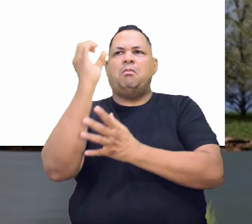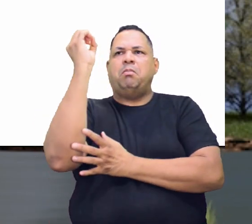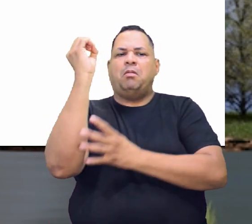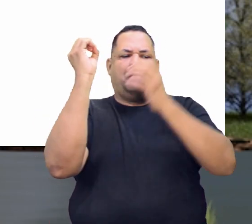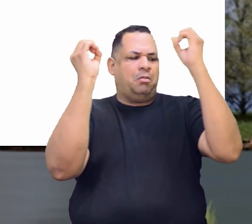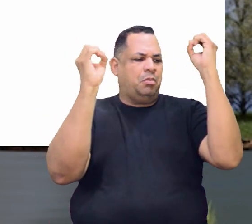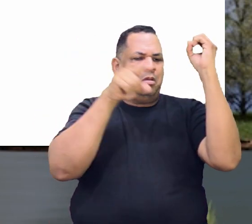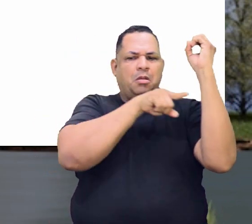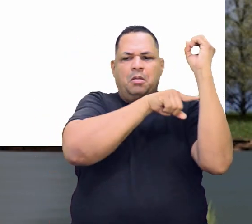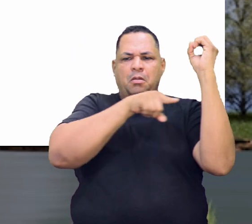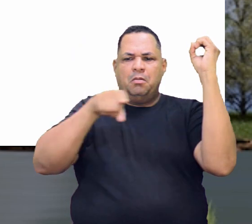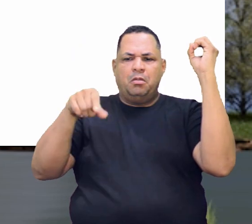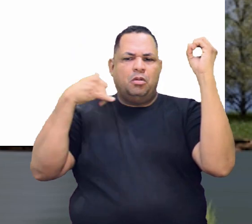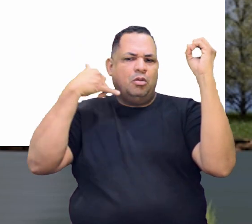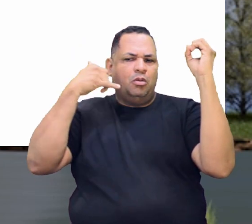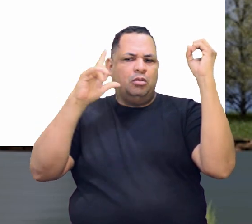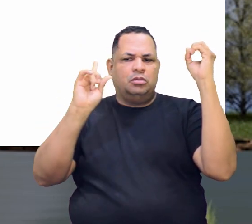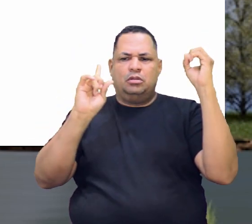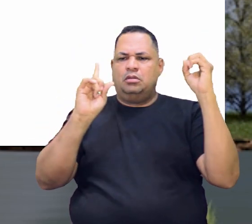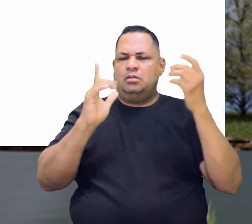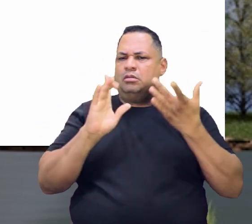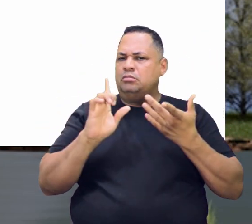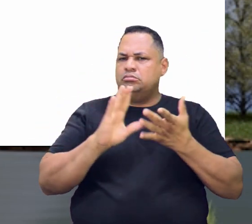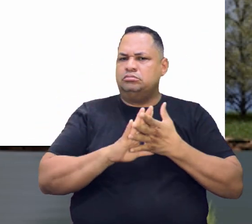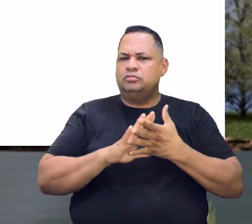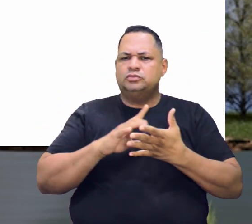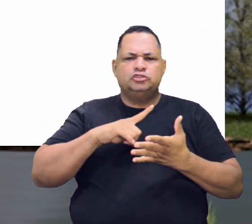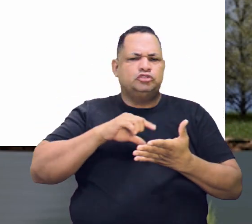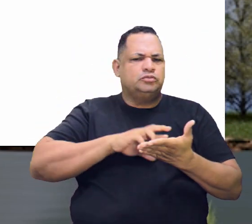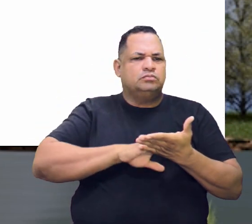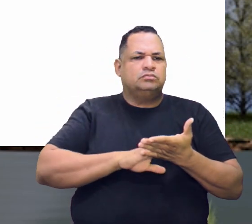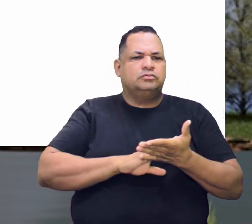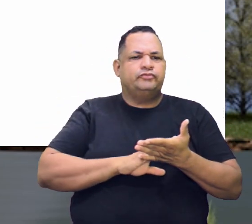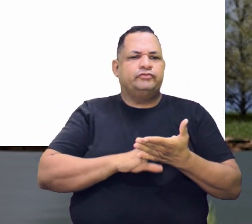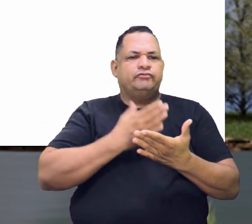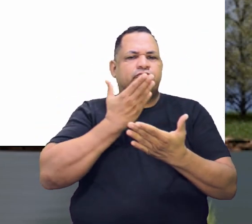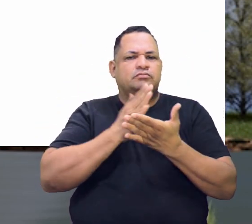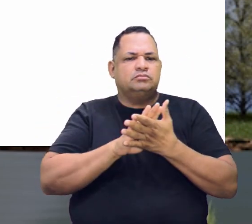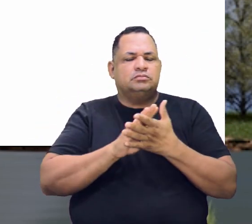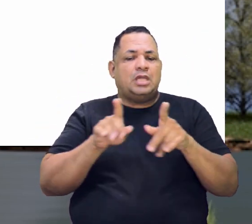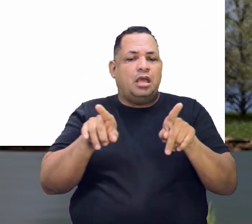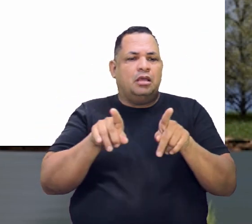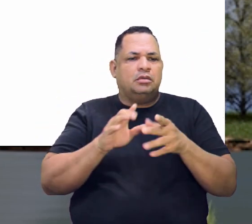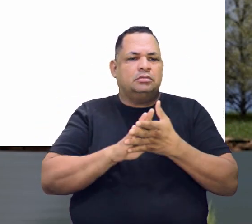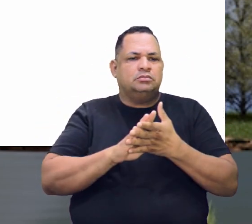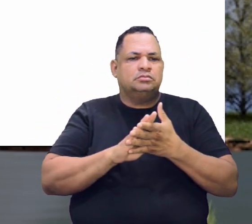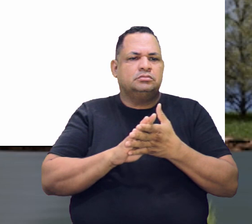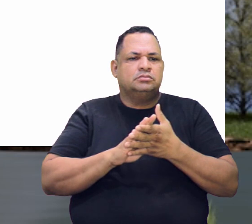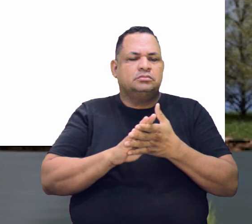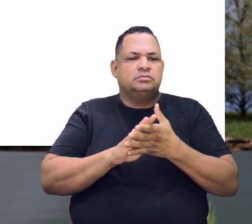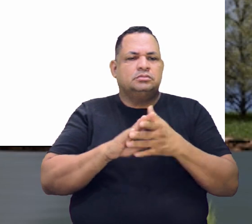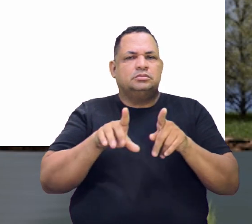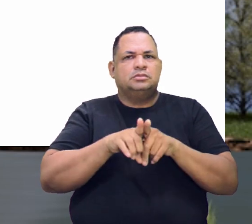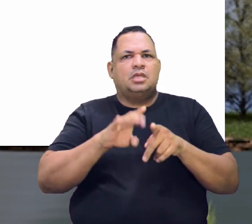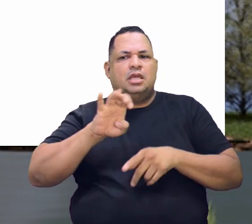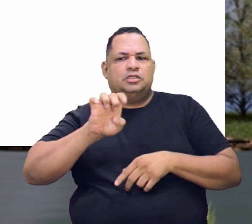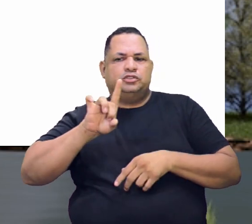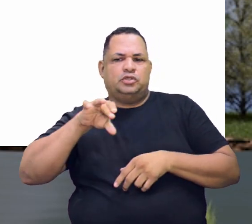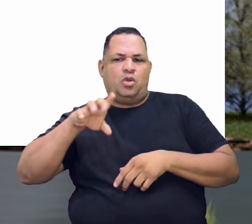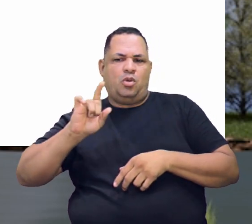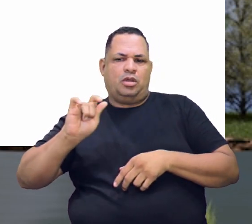telegráfica. Etnógrafo, o cara que trabalha com etnografia, como o Roquete Pinto,